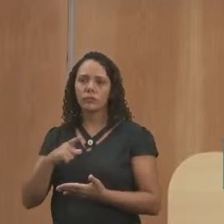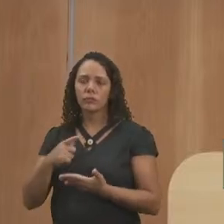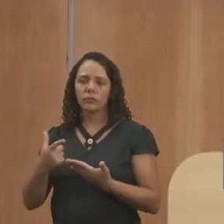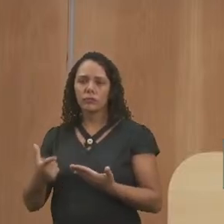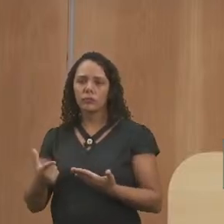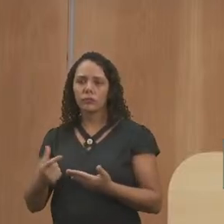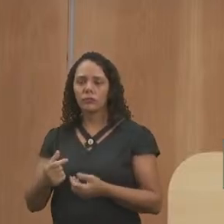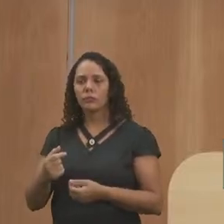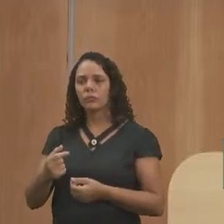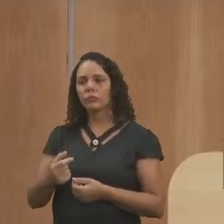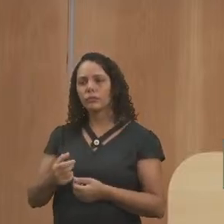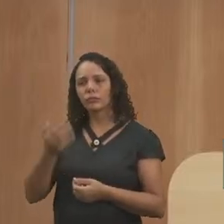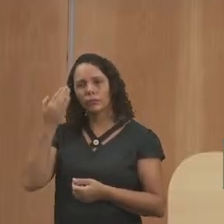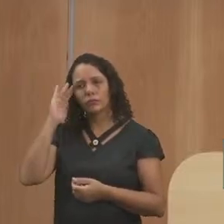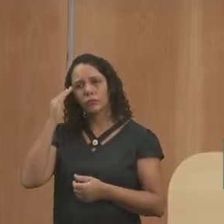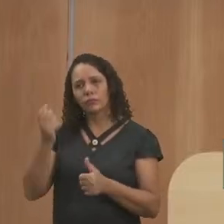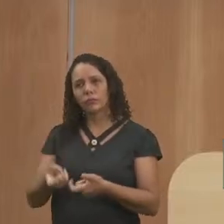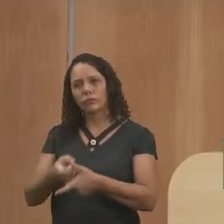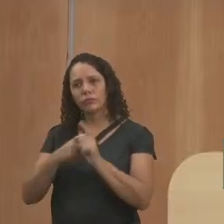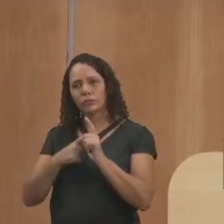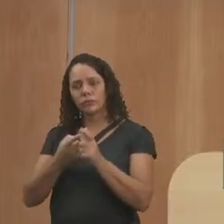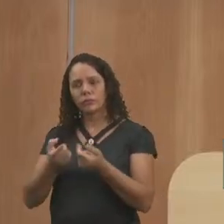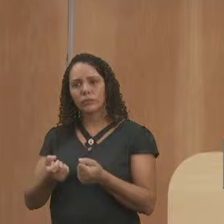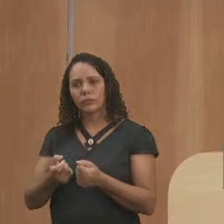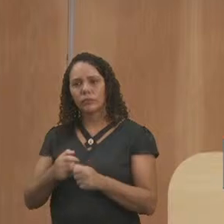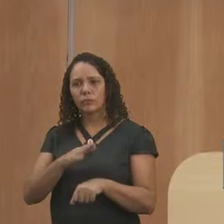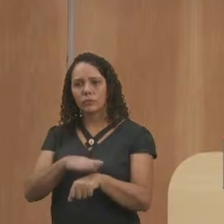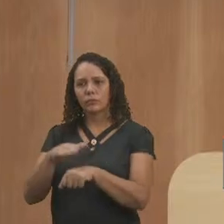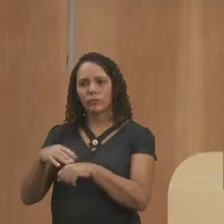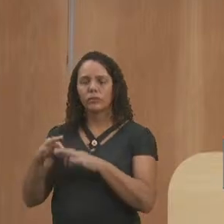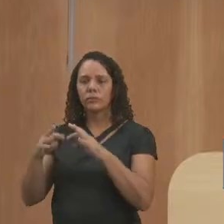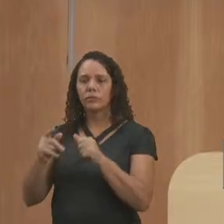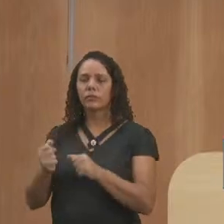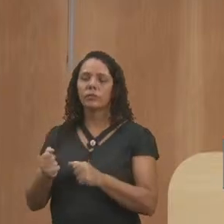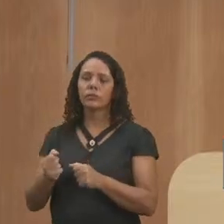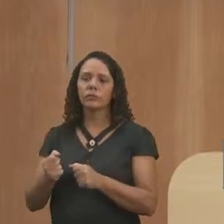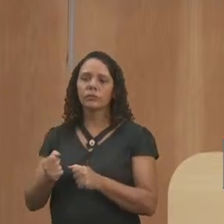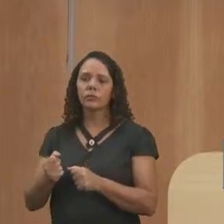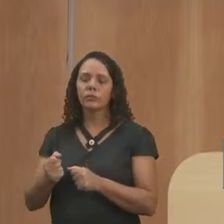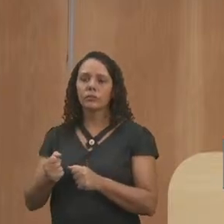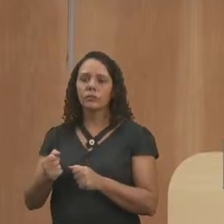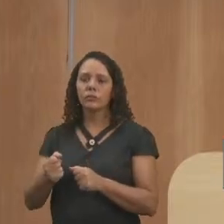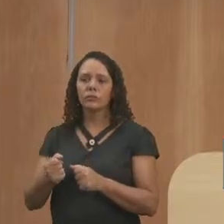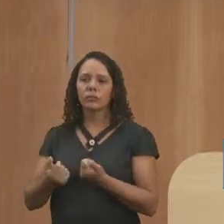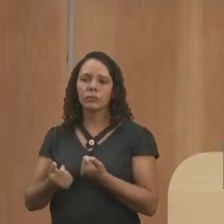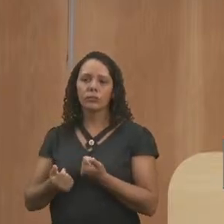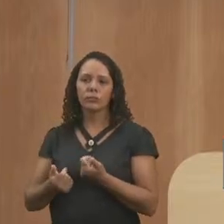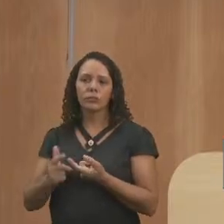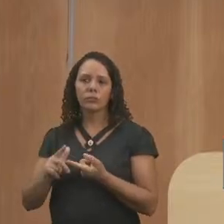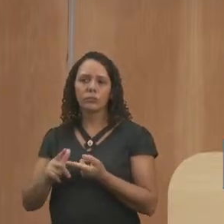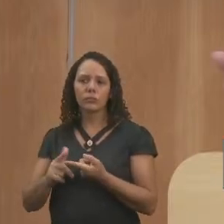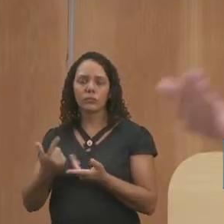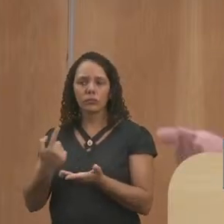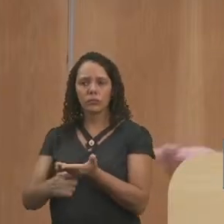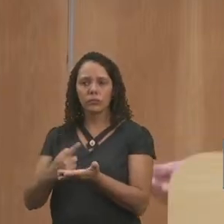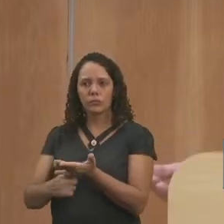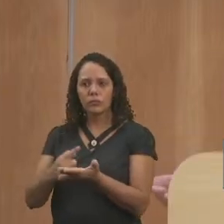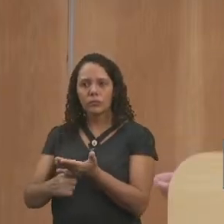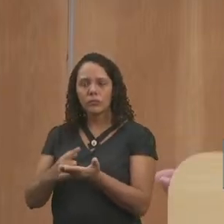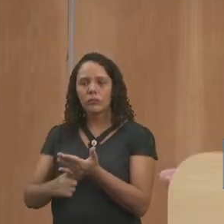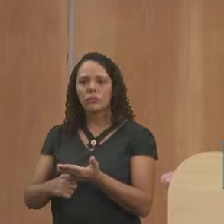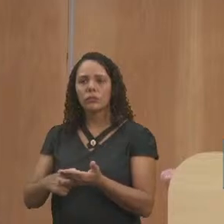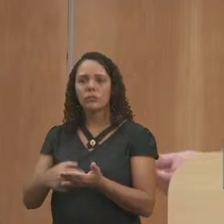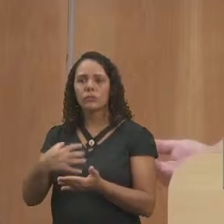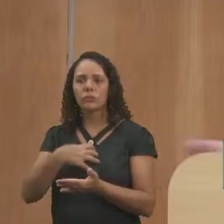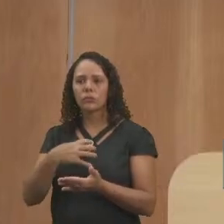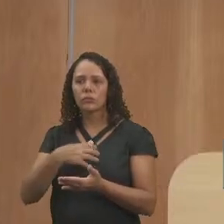gente reconheceu essas dívidas, estamos chamando todos os fornecedores para renegociar em condições que sejam boas para o fluxo de